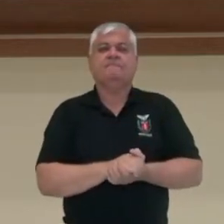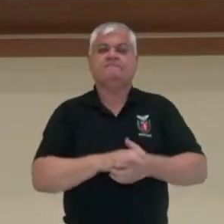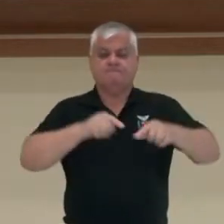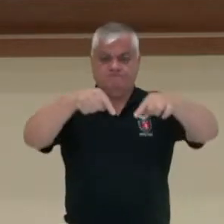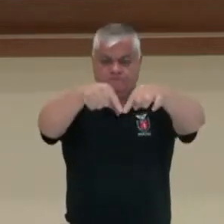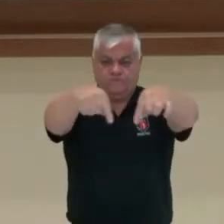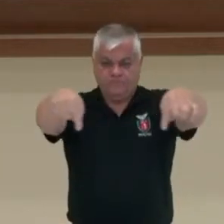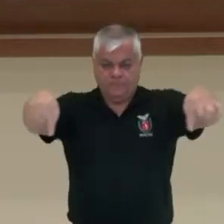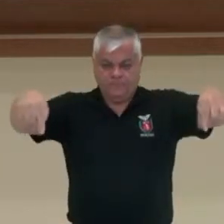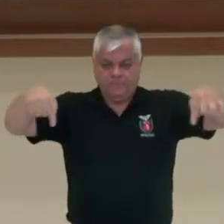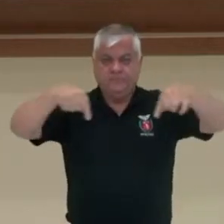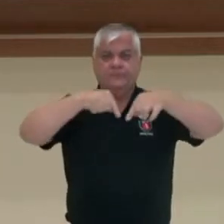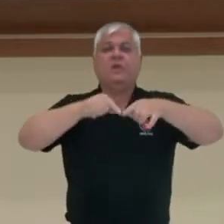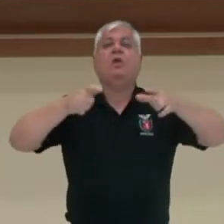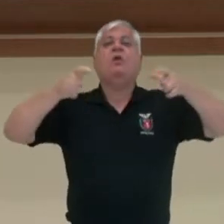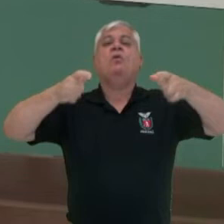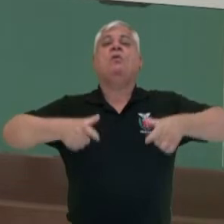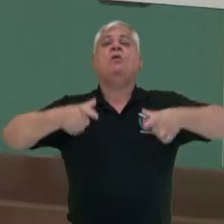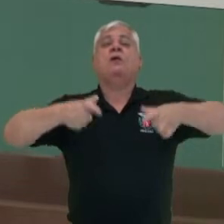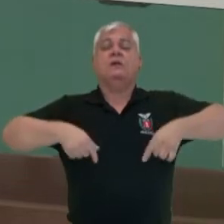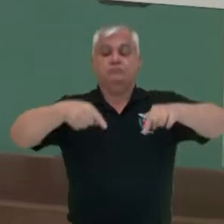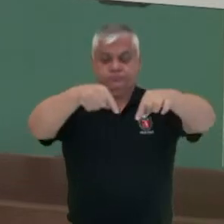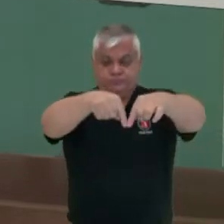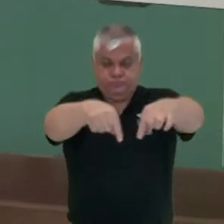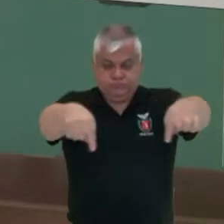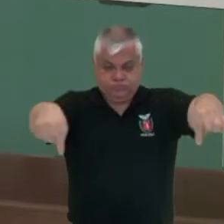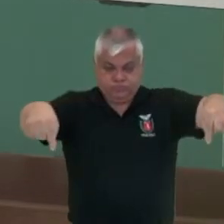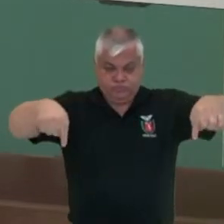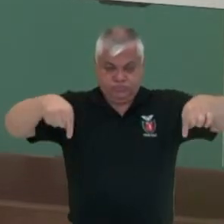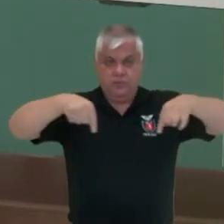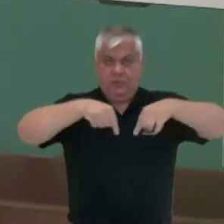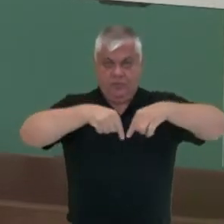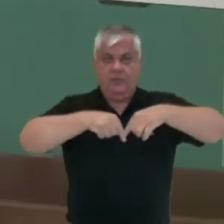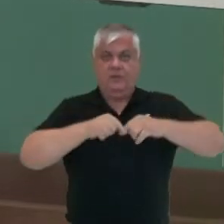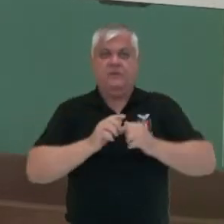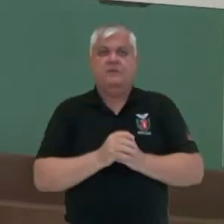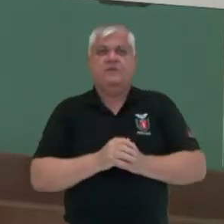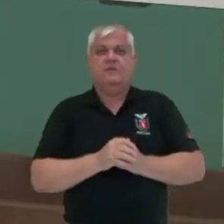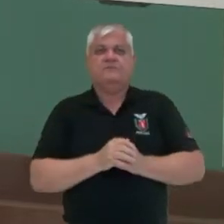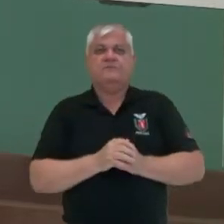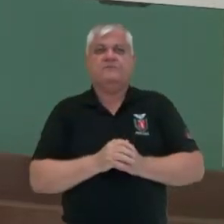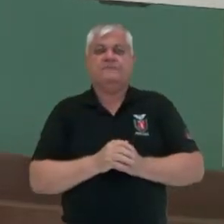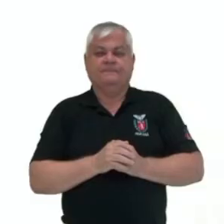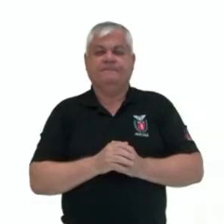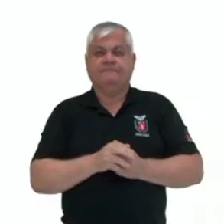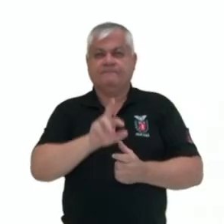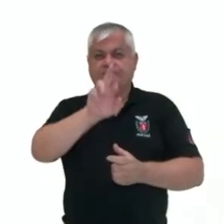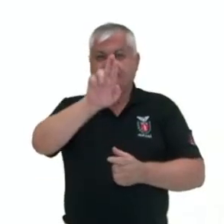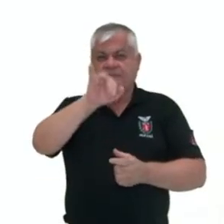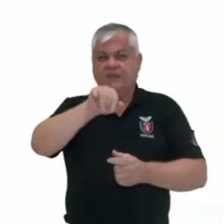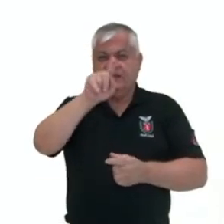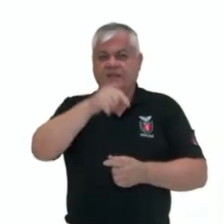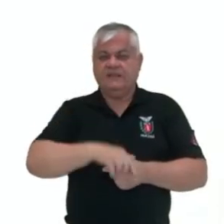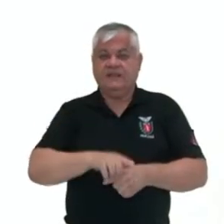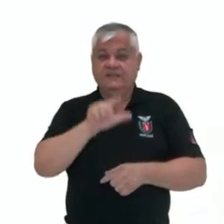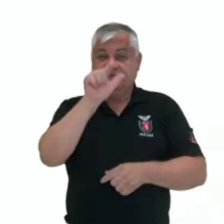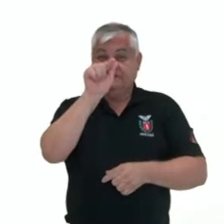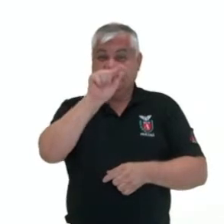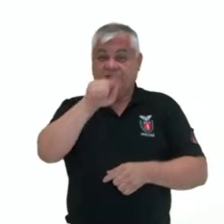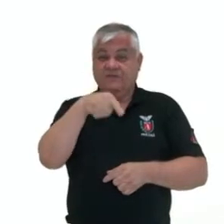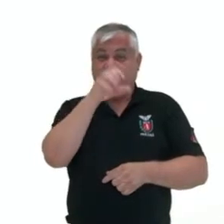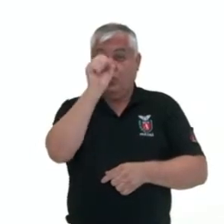então vamos falar sobre o local onde eles realizam o combate. O ringue ele tem 7,8 metros